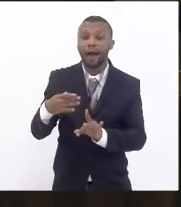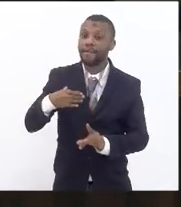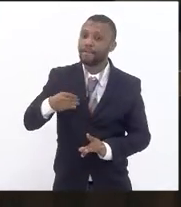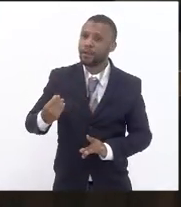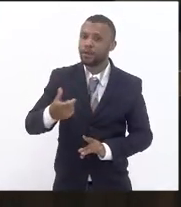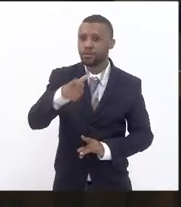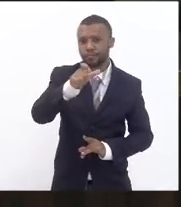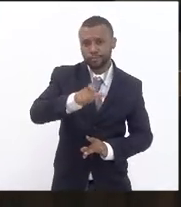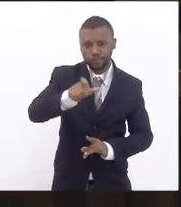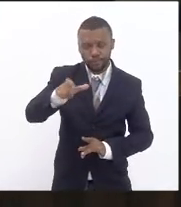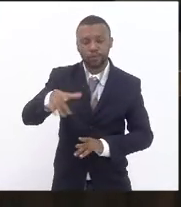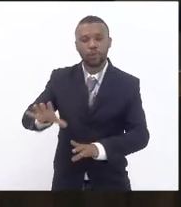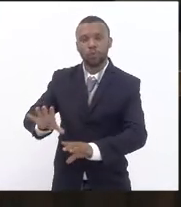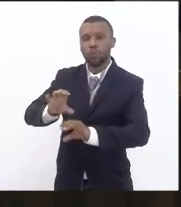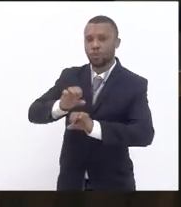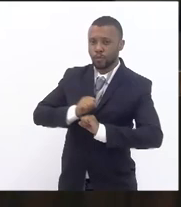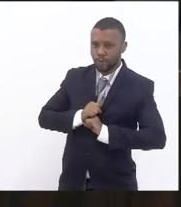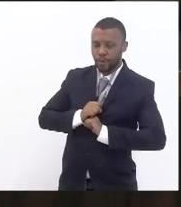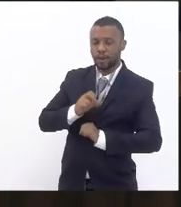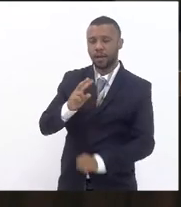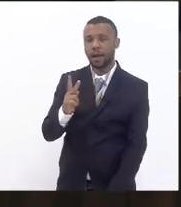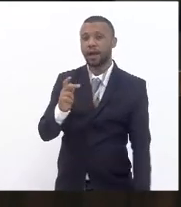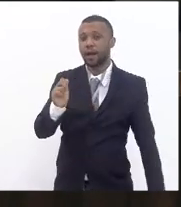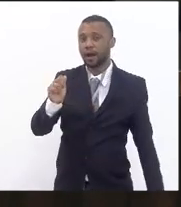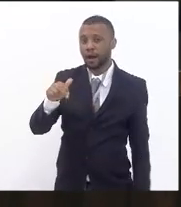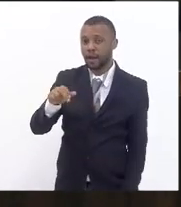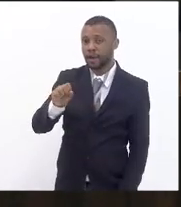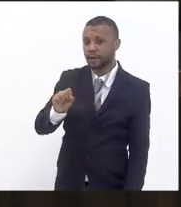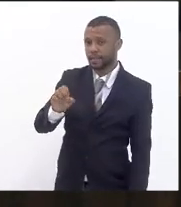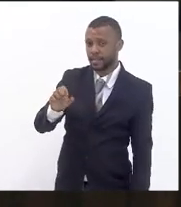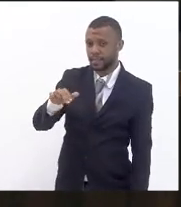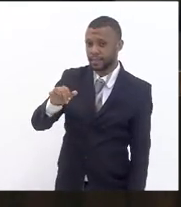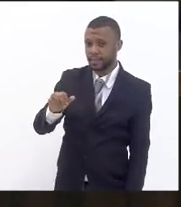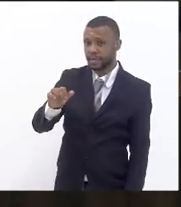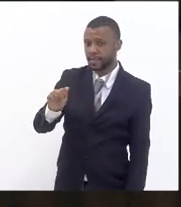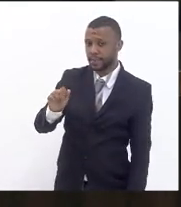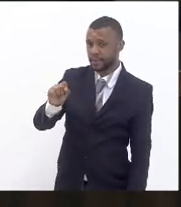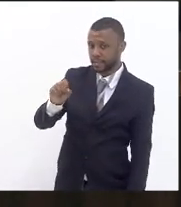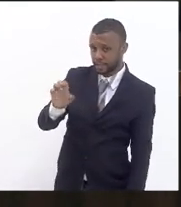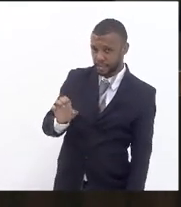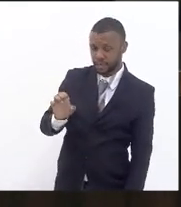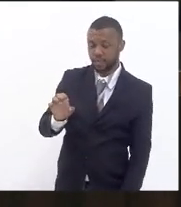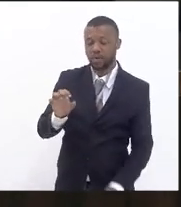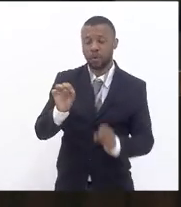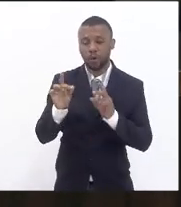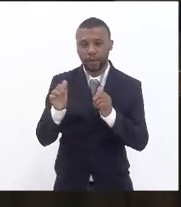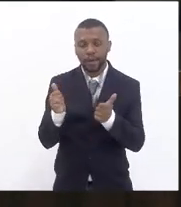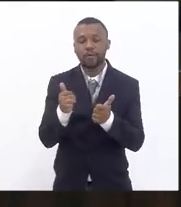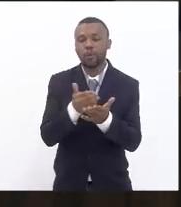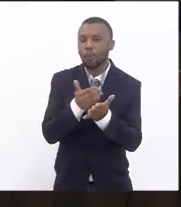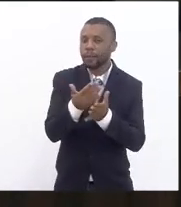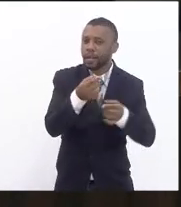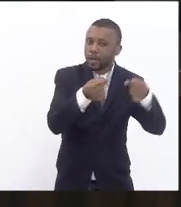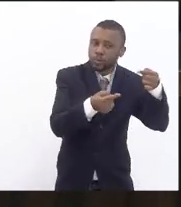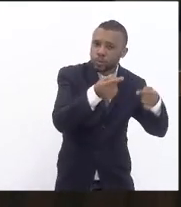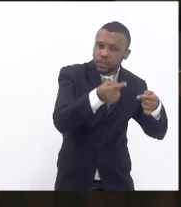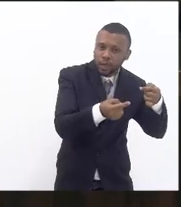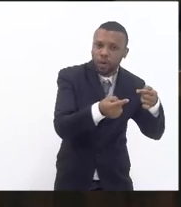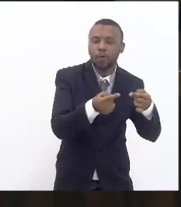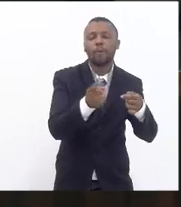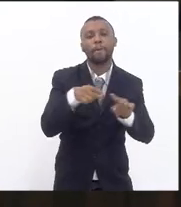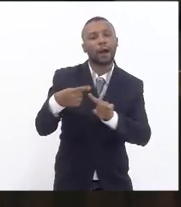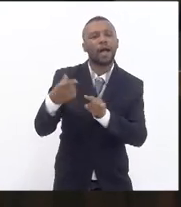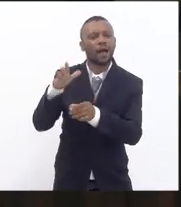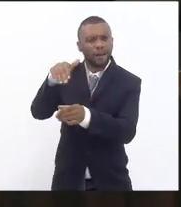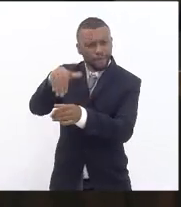pela hanseníase. Em discussão. Não havendo quem queira discutir, encerrada a discussão, em votação. Senhores que aprovam,